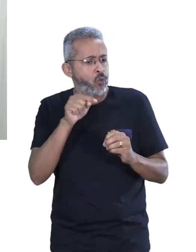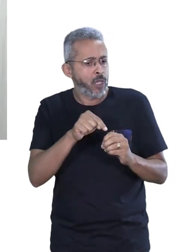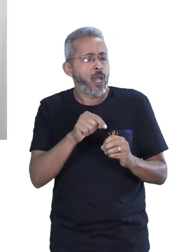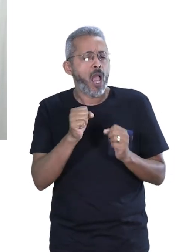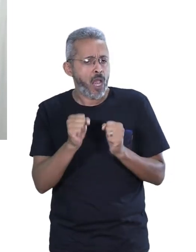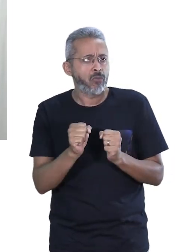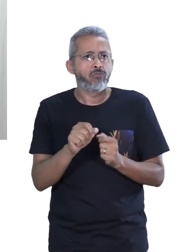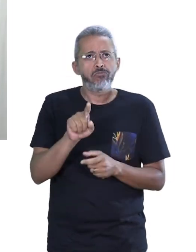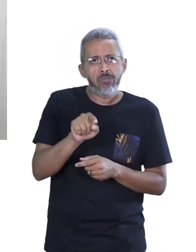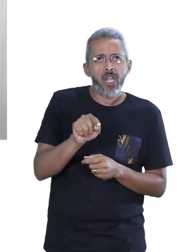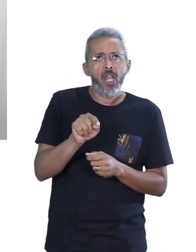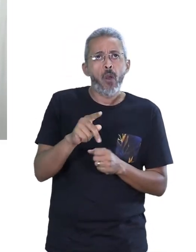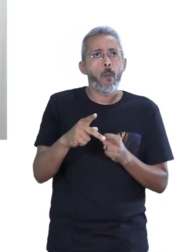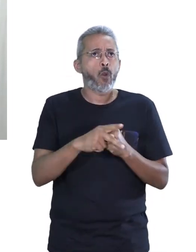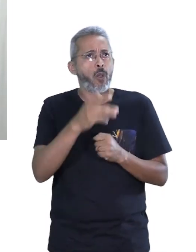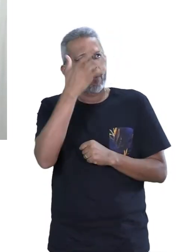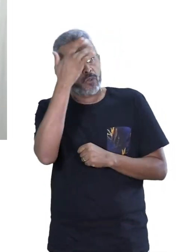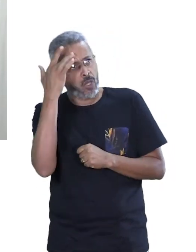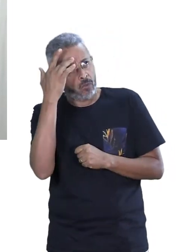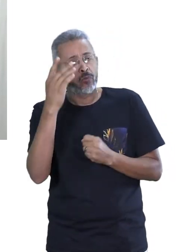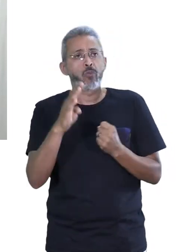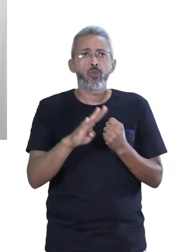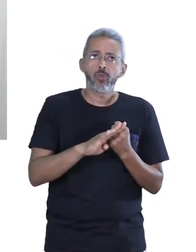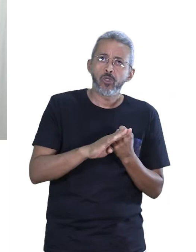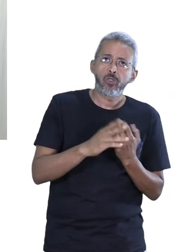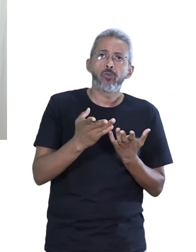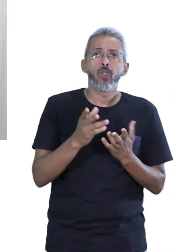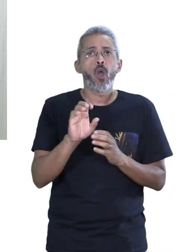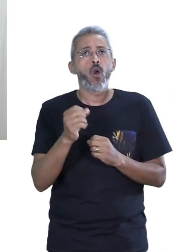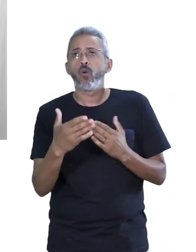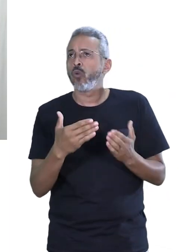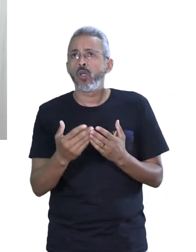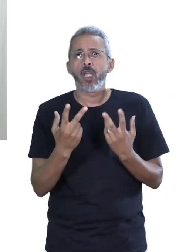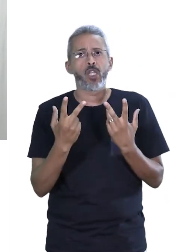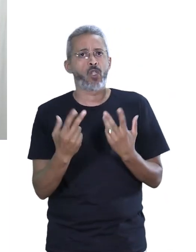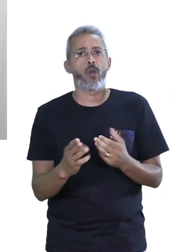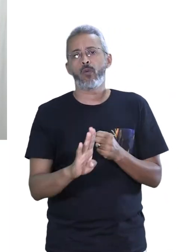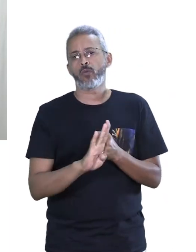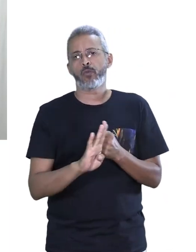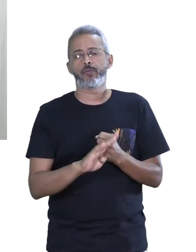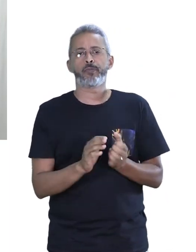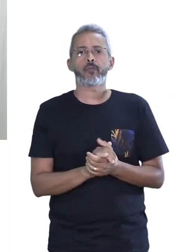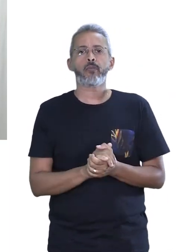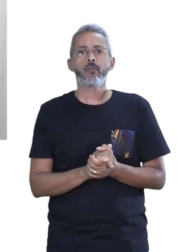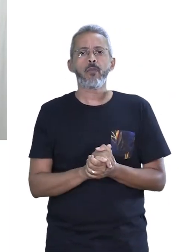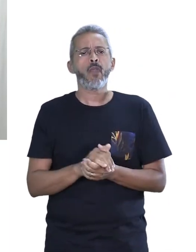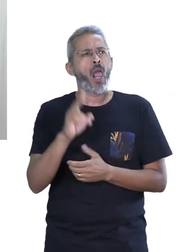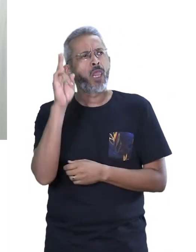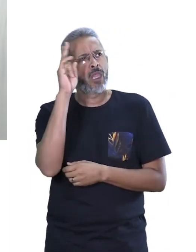do sujeito pode ser um pronome pessoal, um substantivo ou qualquer equivalente de um